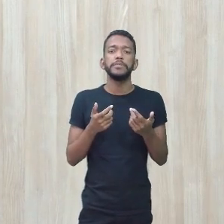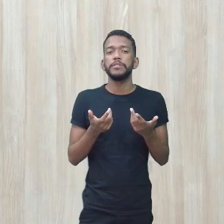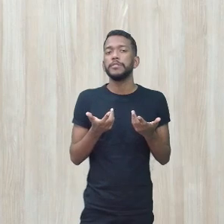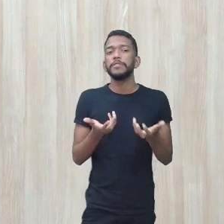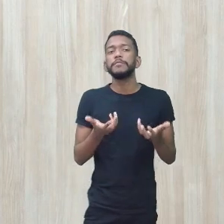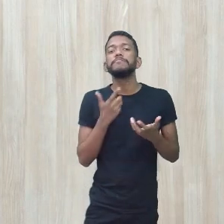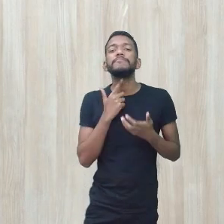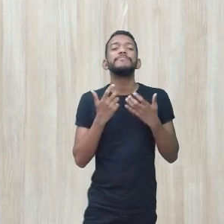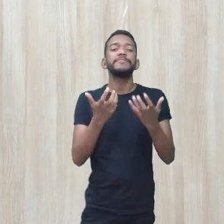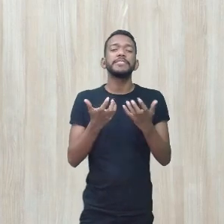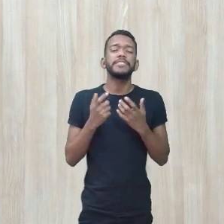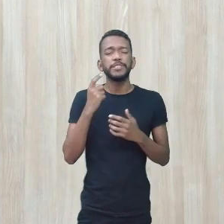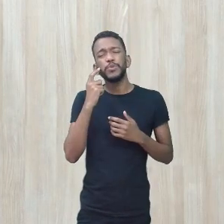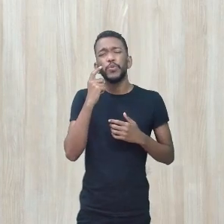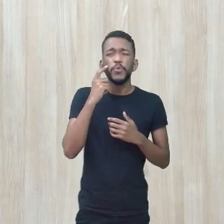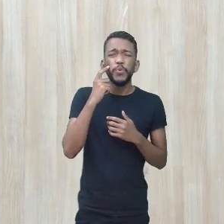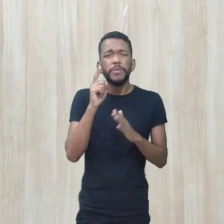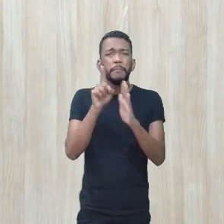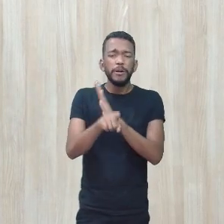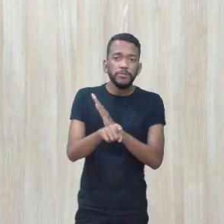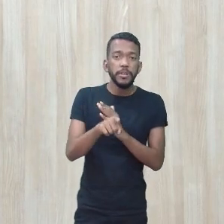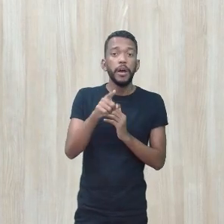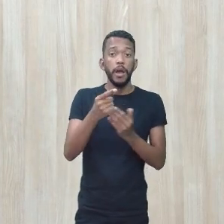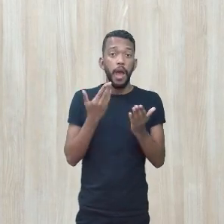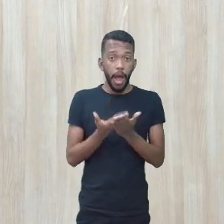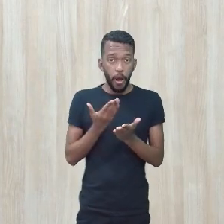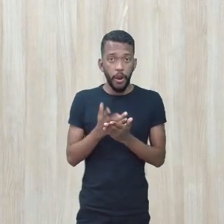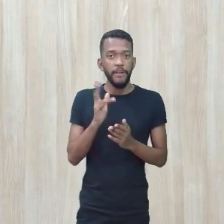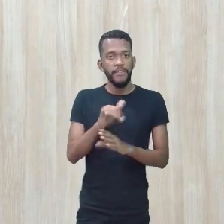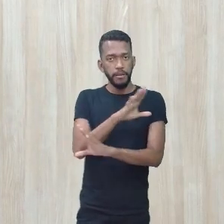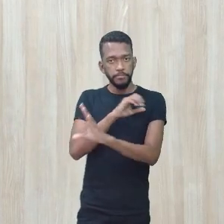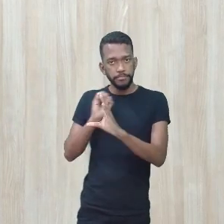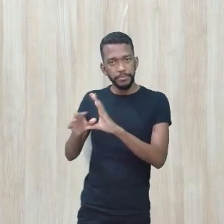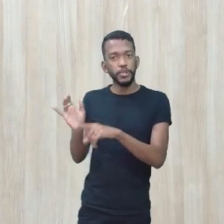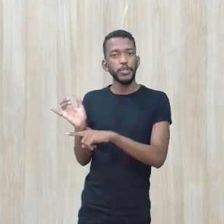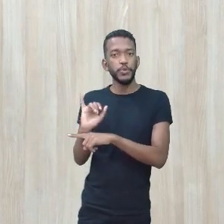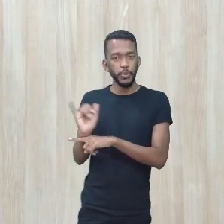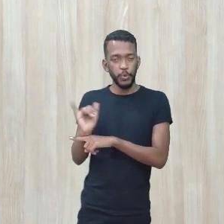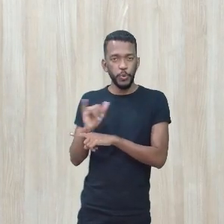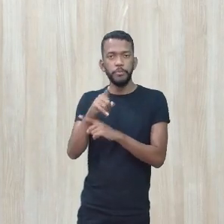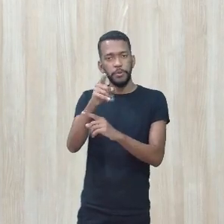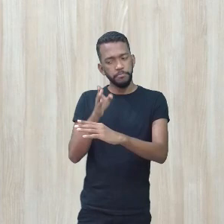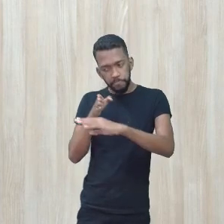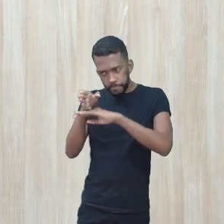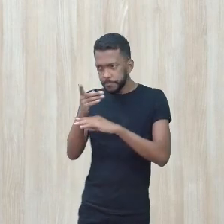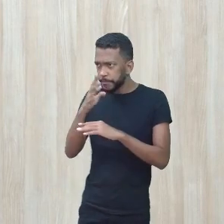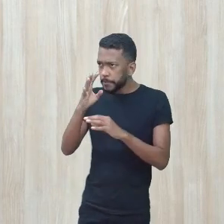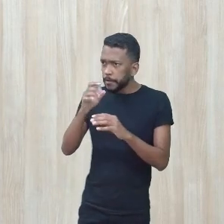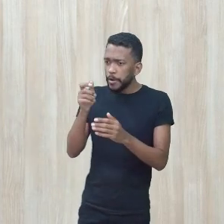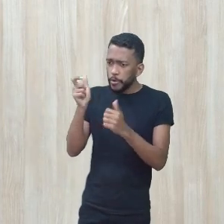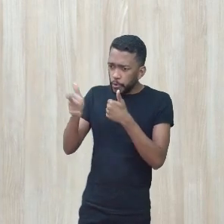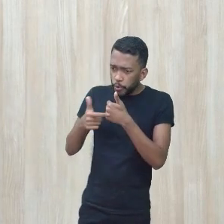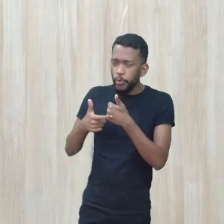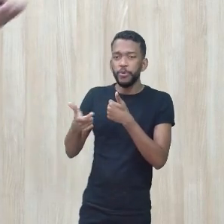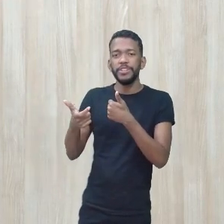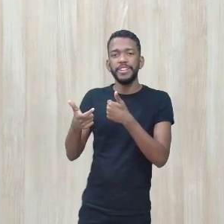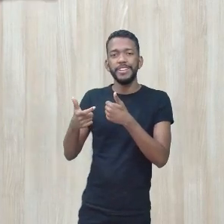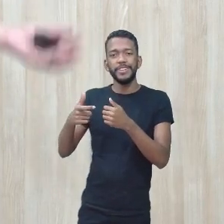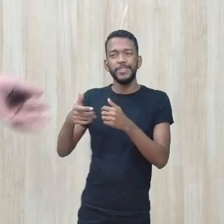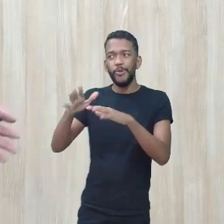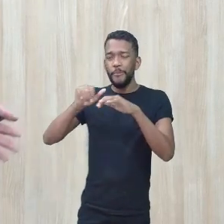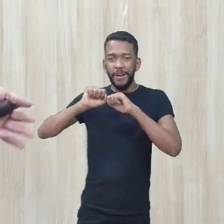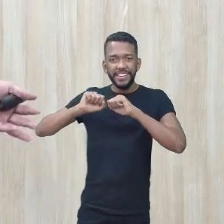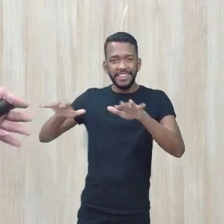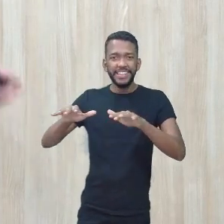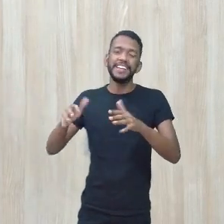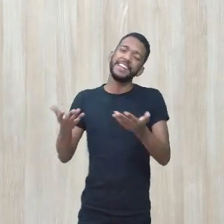que você ainda está em dúvida, essa aula, logo, ela vai estar no YouTube. Vai lá, curte, compartilha, dá